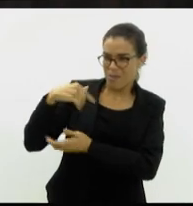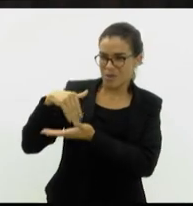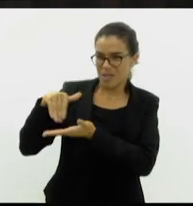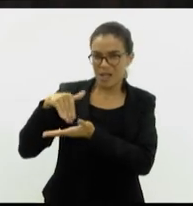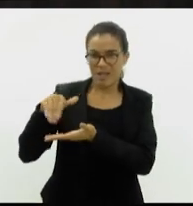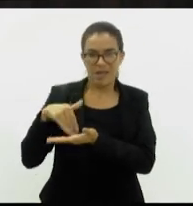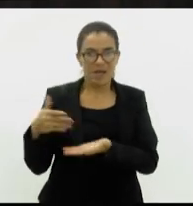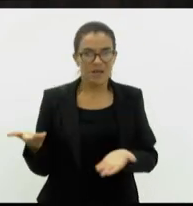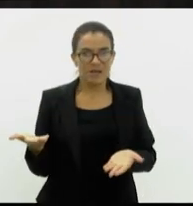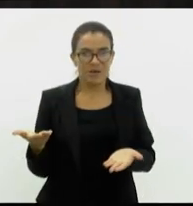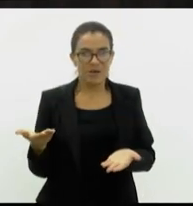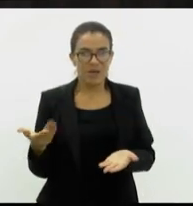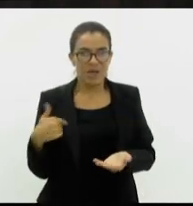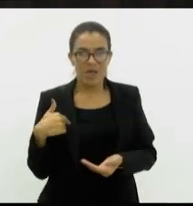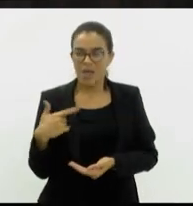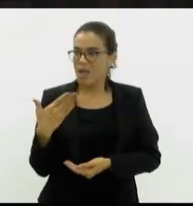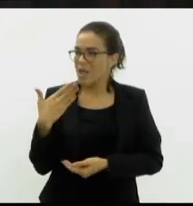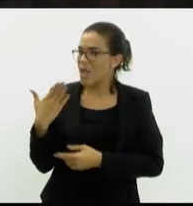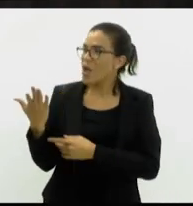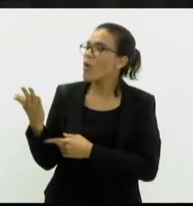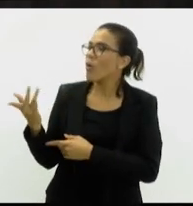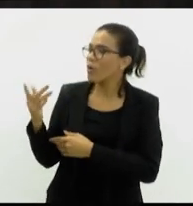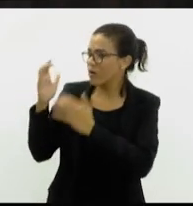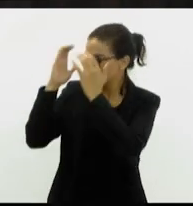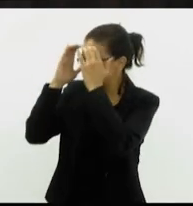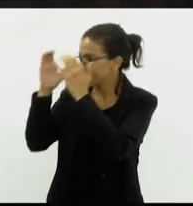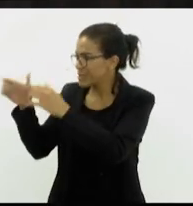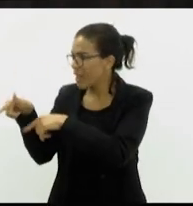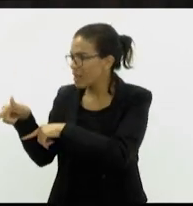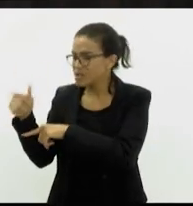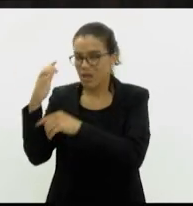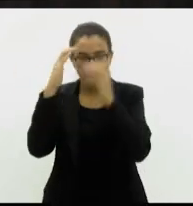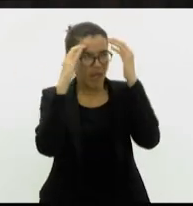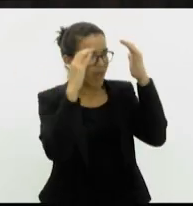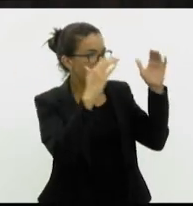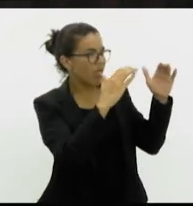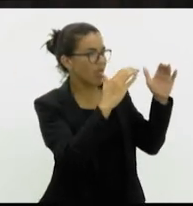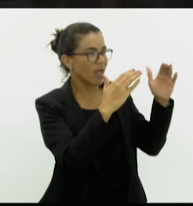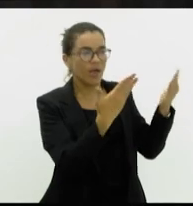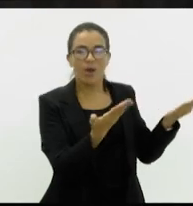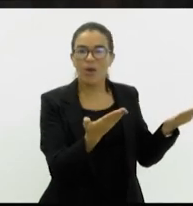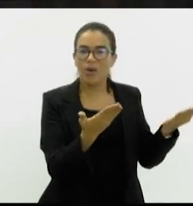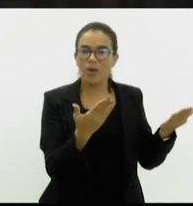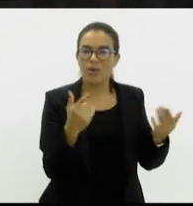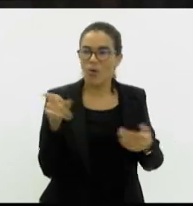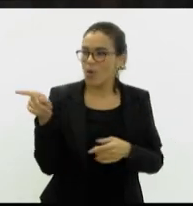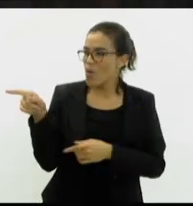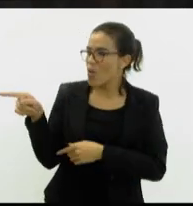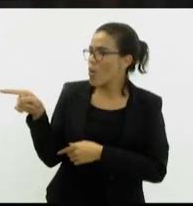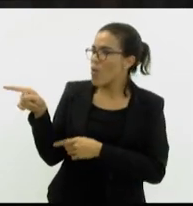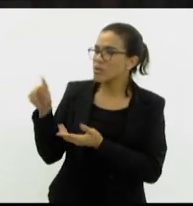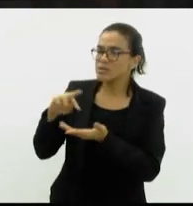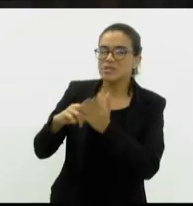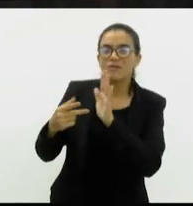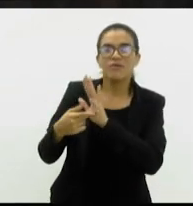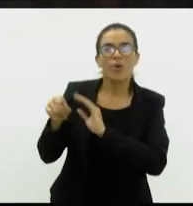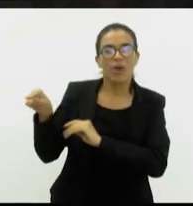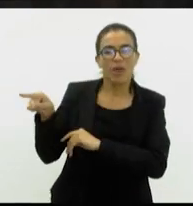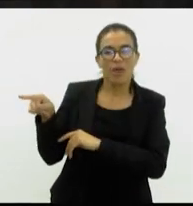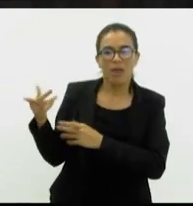quem eu tomo a bênção a esse Ou aquele né um um é Padre out é